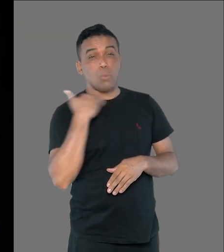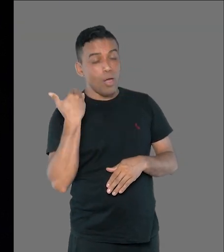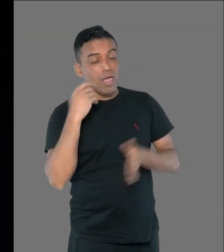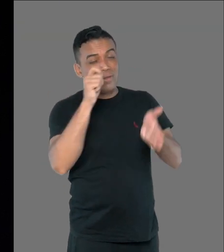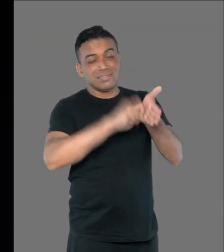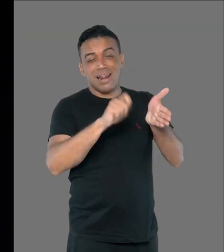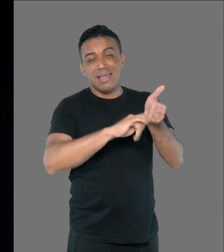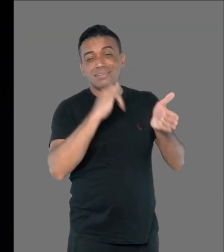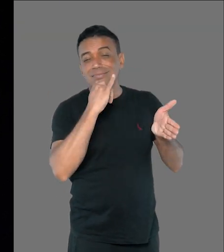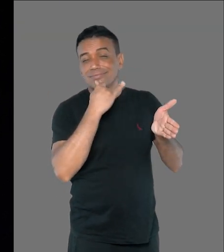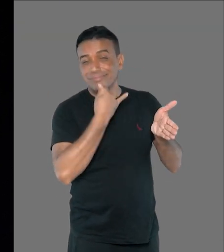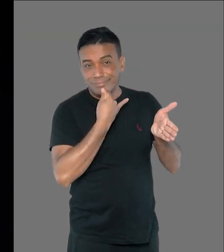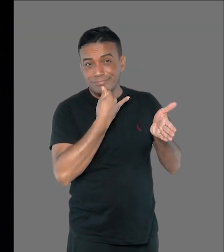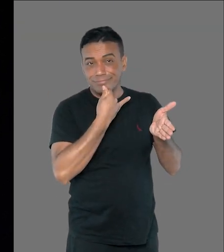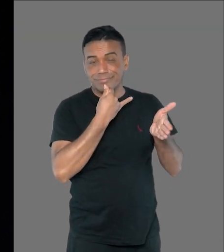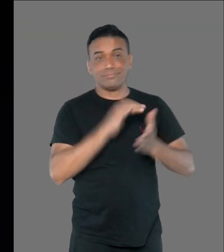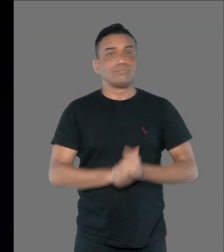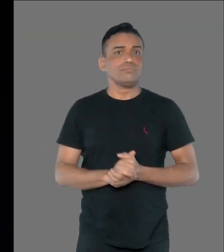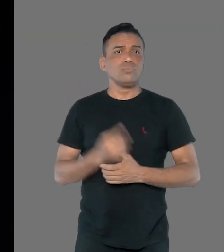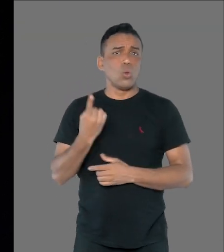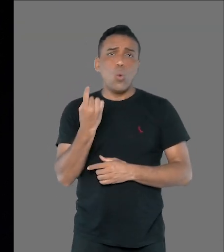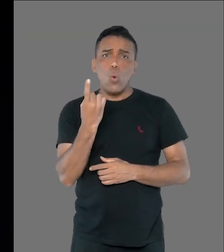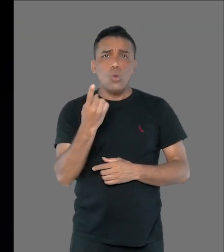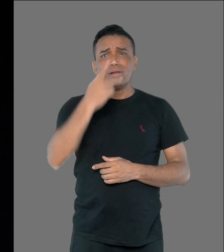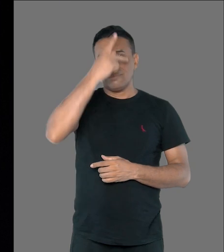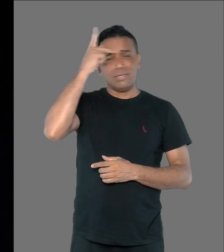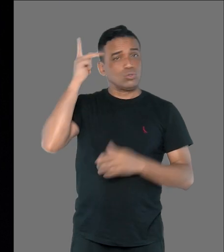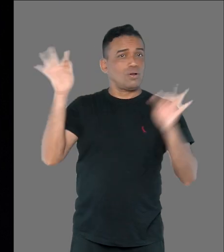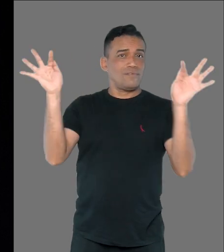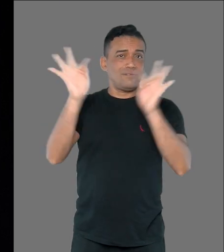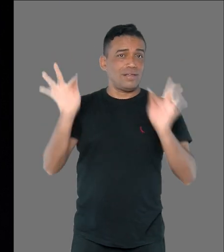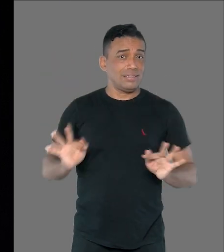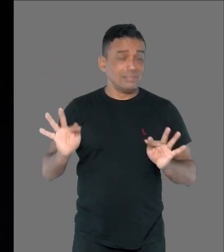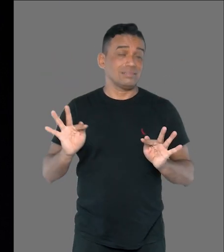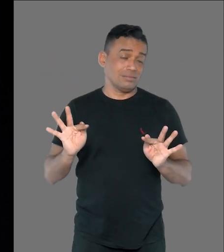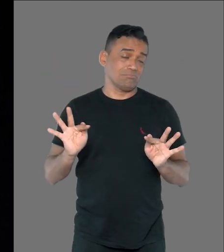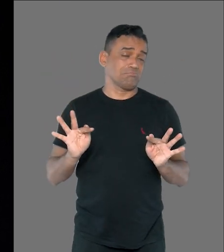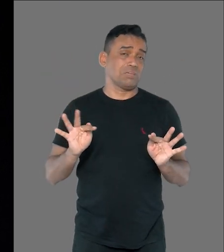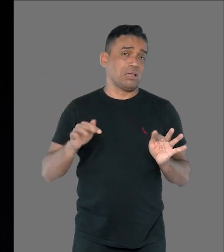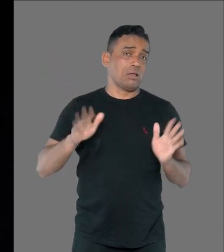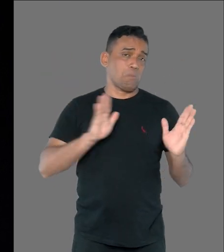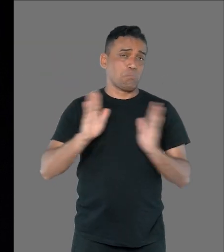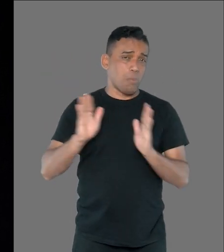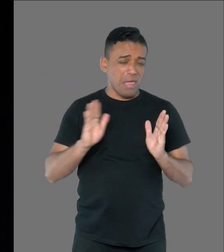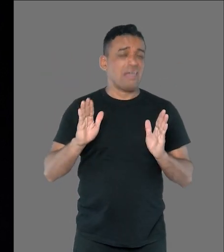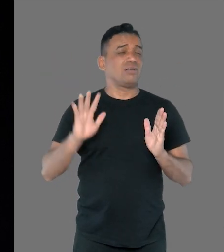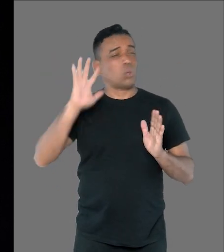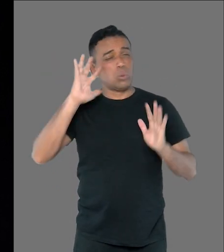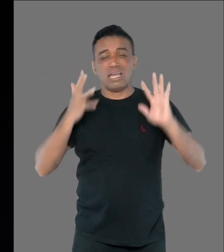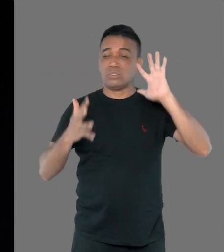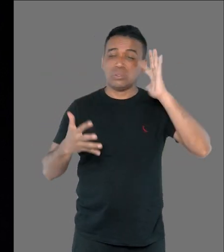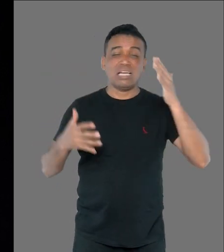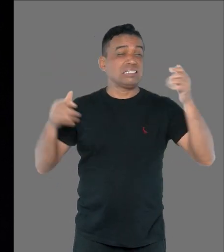esses personagens, né? E a única pessoa feliz, eu diria que nesse cenário, né,